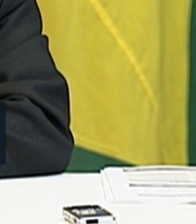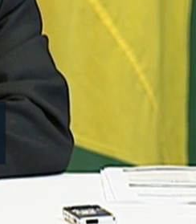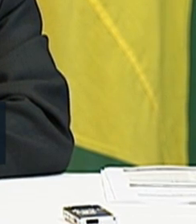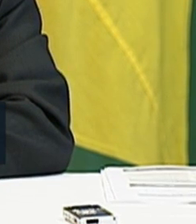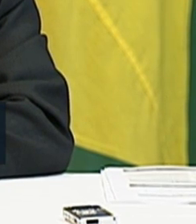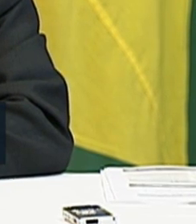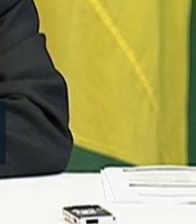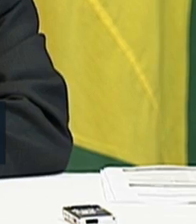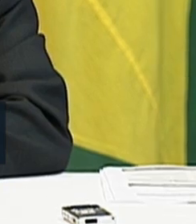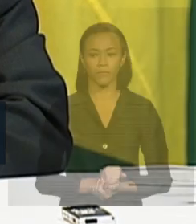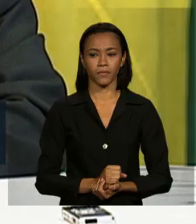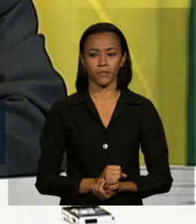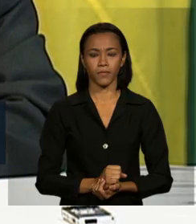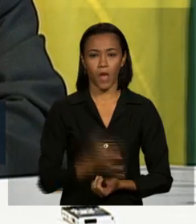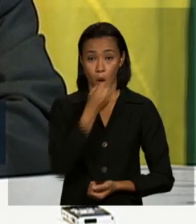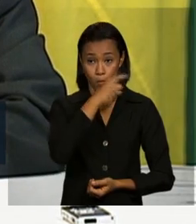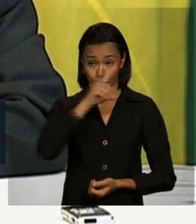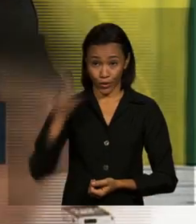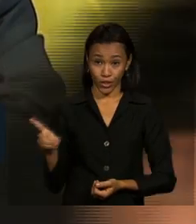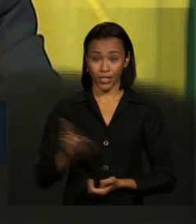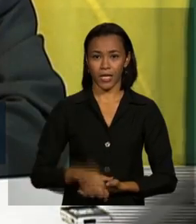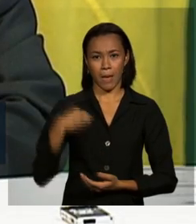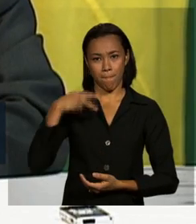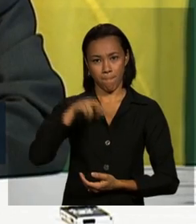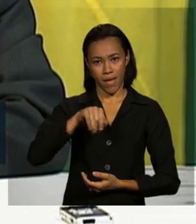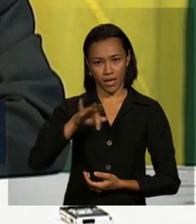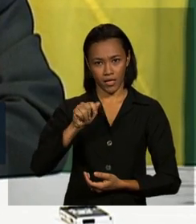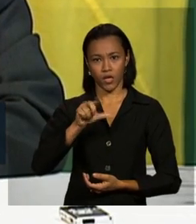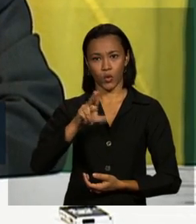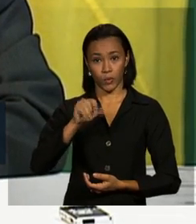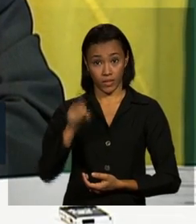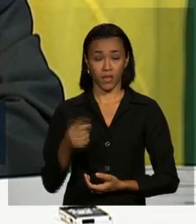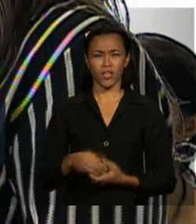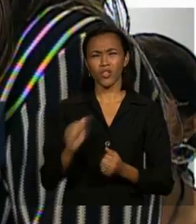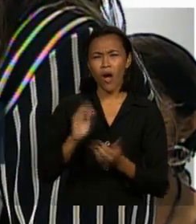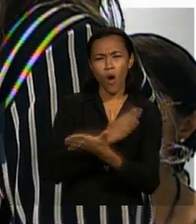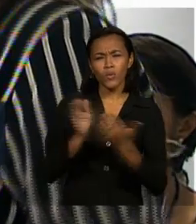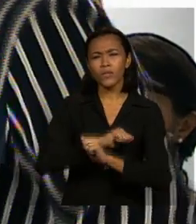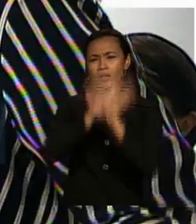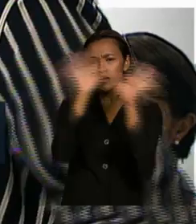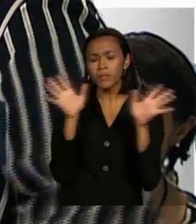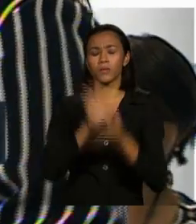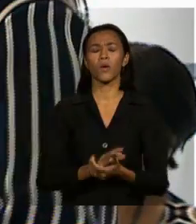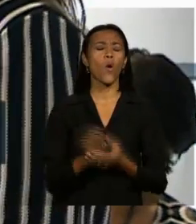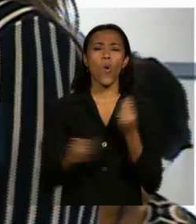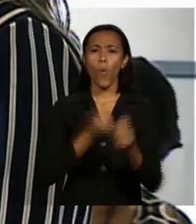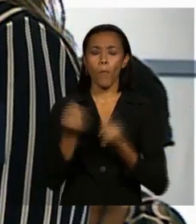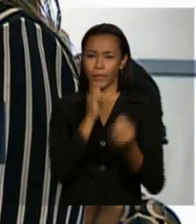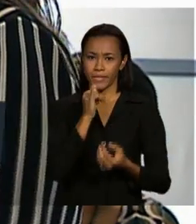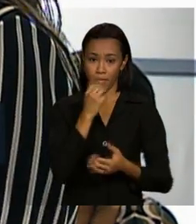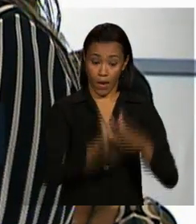eficiente Bom dia Ministro Maria luí da agência Bloomberg só alguns esclarecimentos no caso da